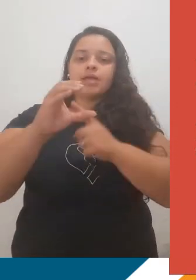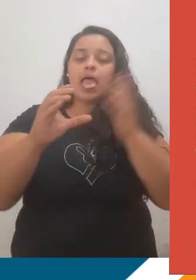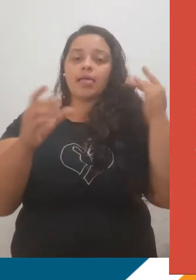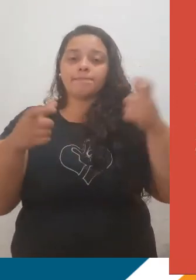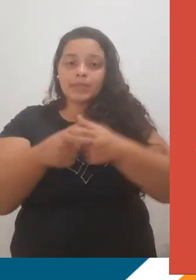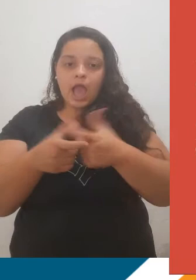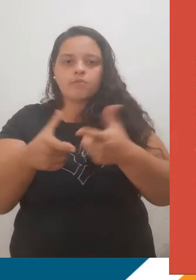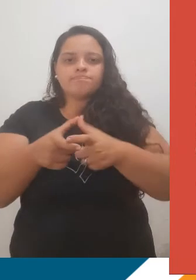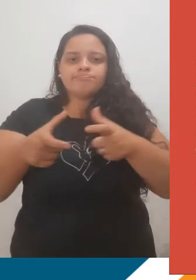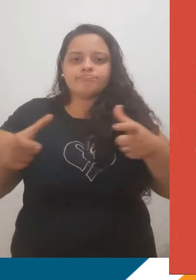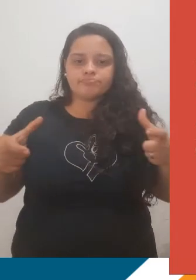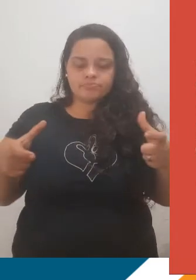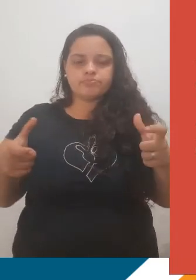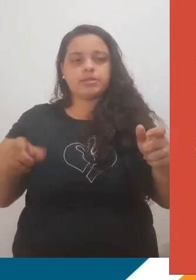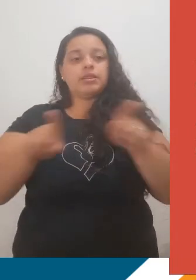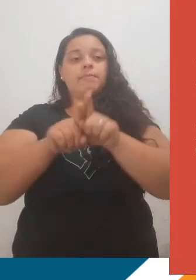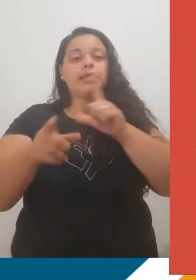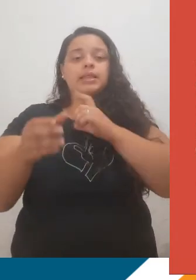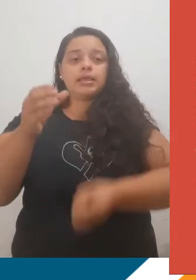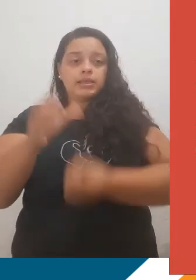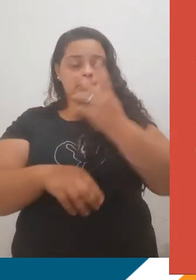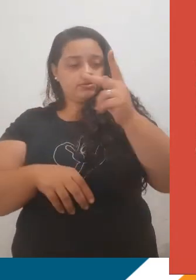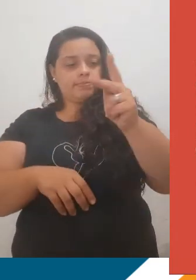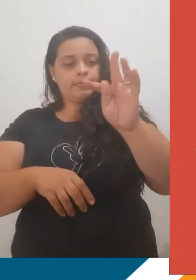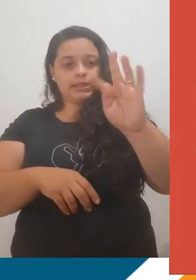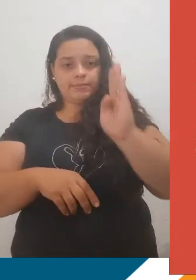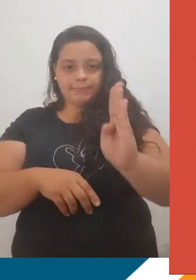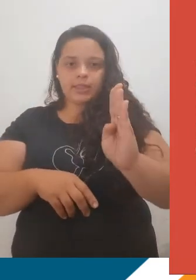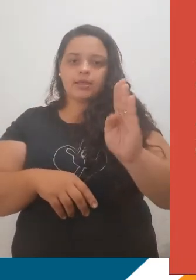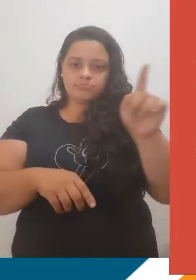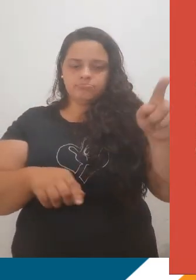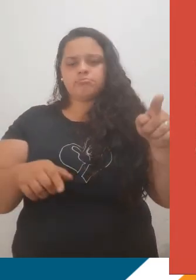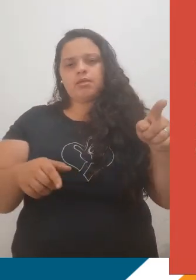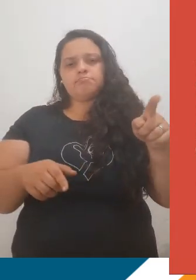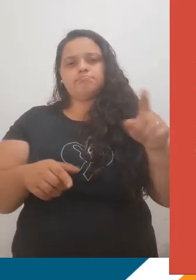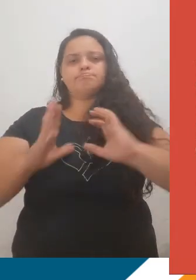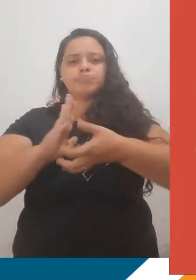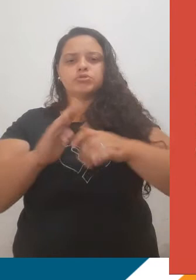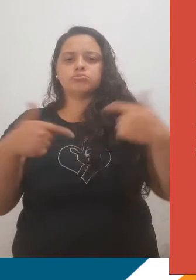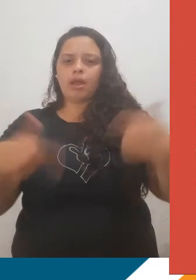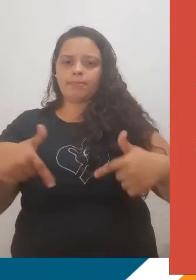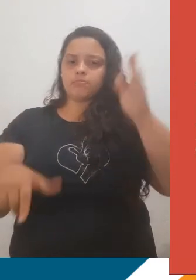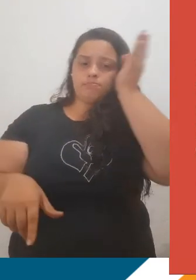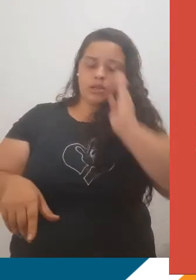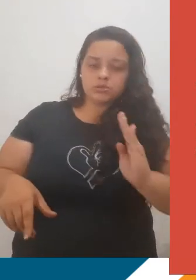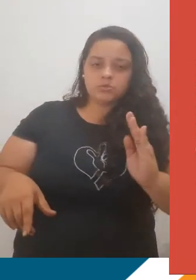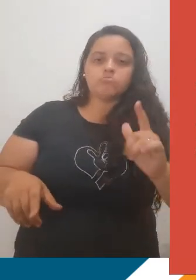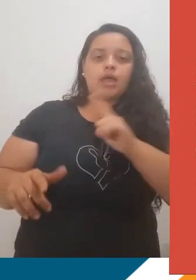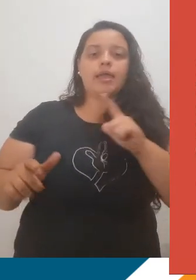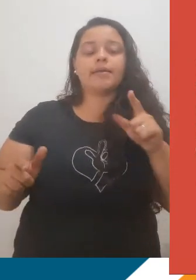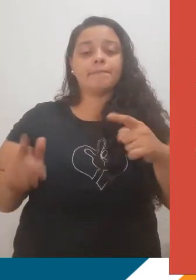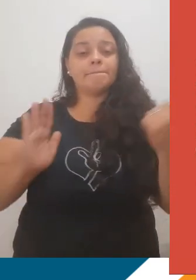pequeno, não é? Além disso, a gente tem a criação do PTB, Partido Trabalhista Brasileiro, e é um partido que vai marcar esse